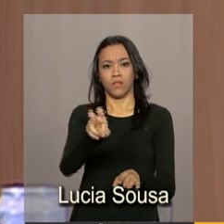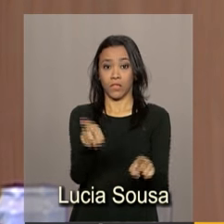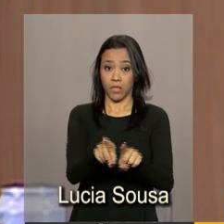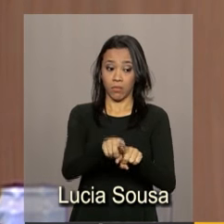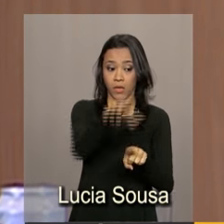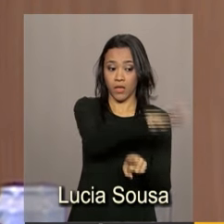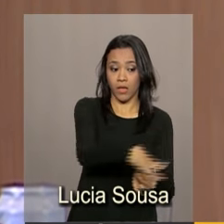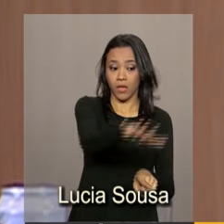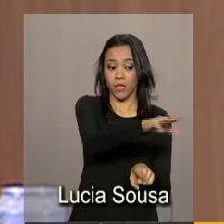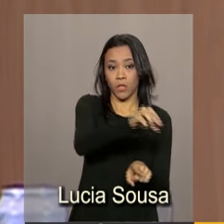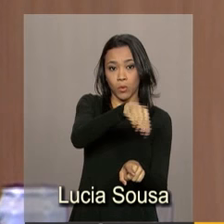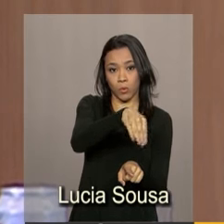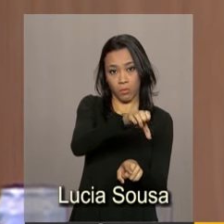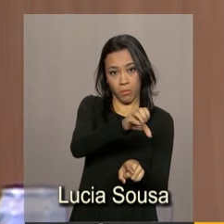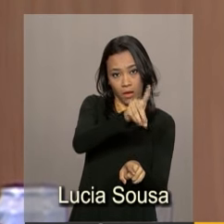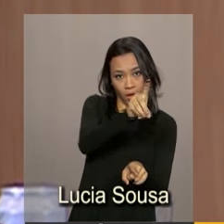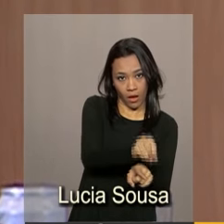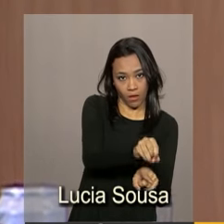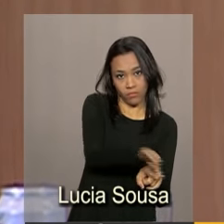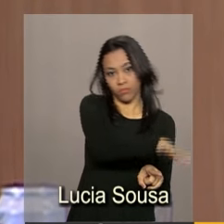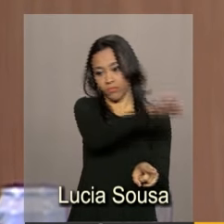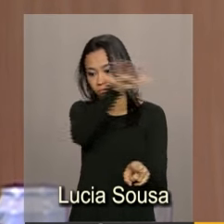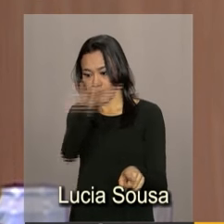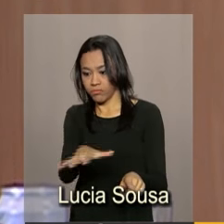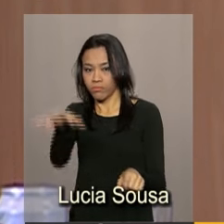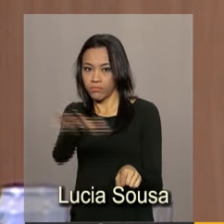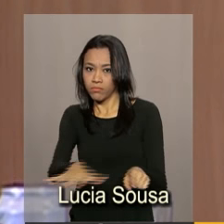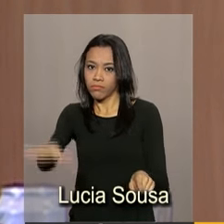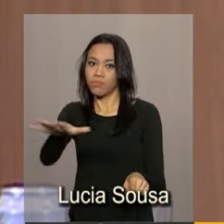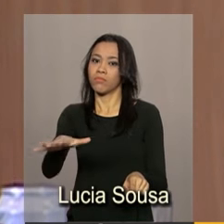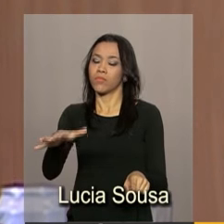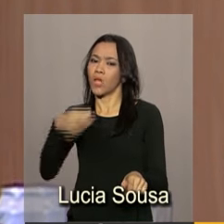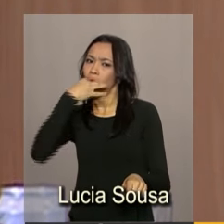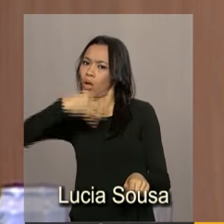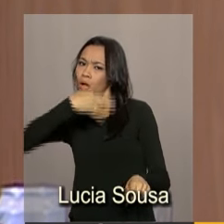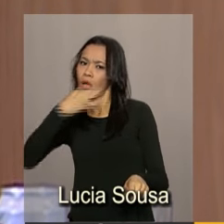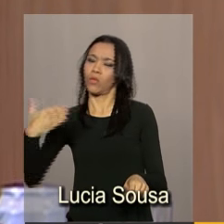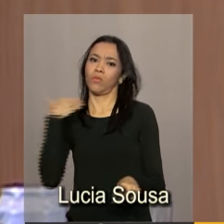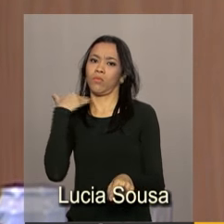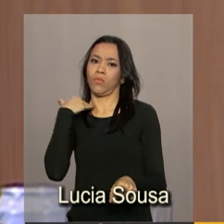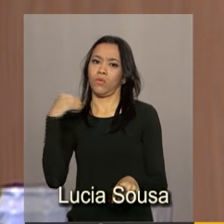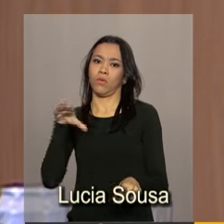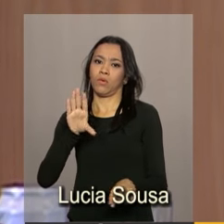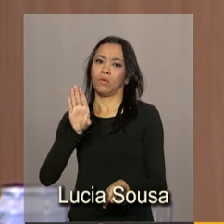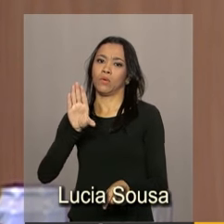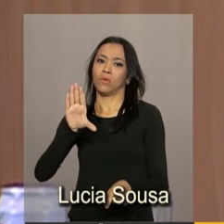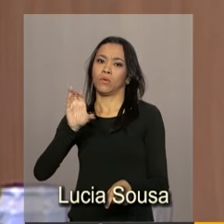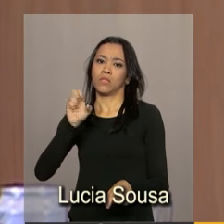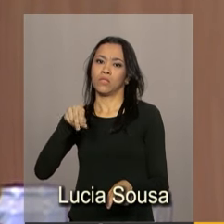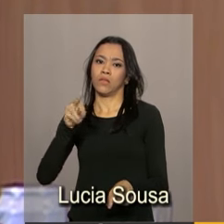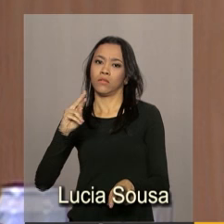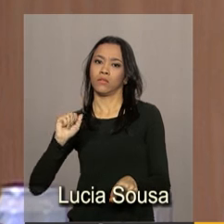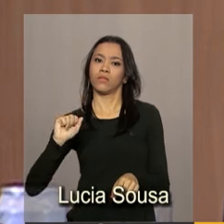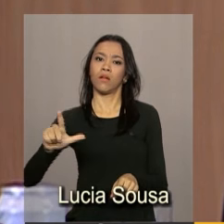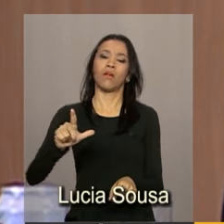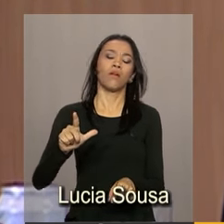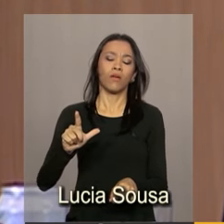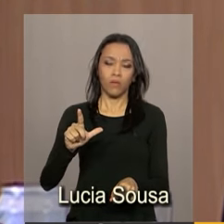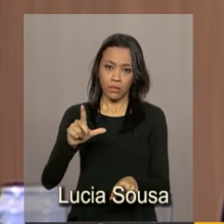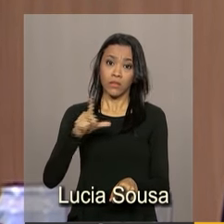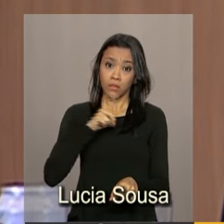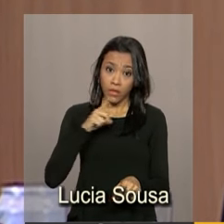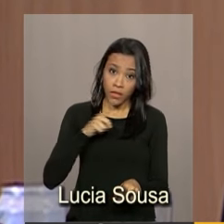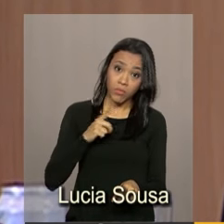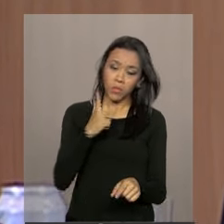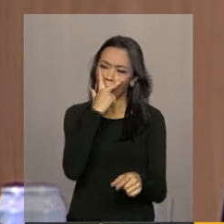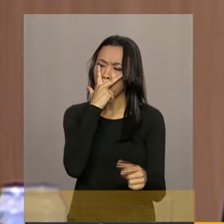mercado quanto na projeção de mercado do Banco Central, com as mesmas hipóteses, temos as projeções